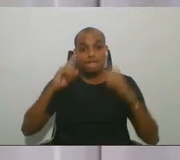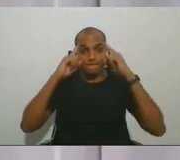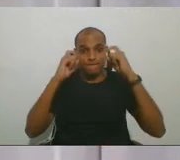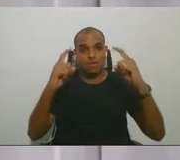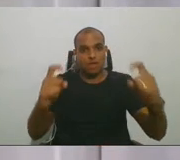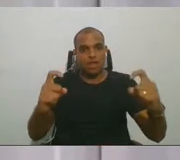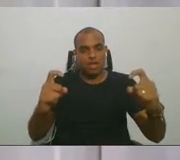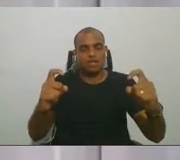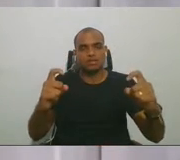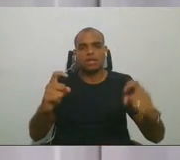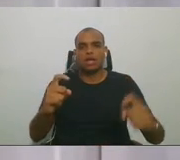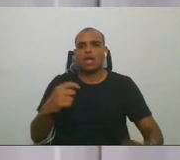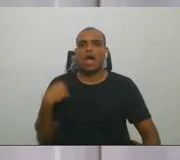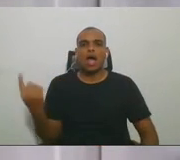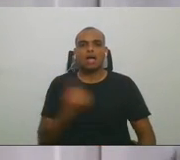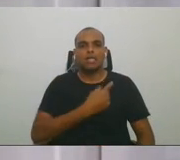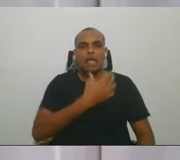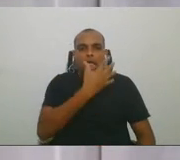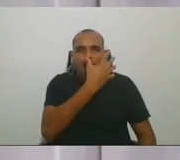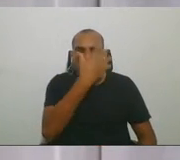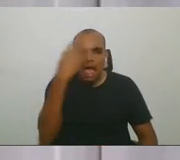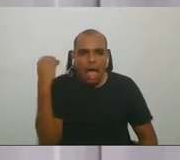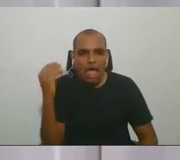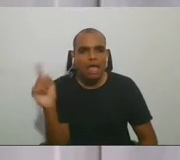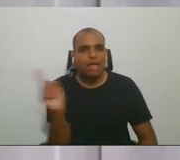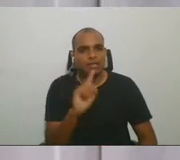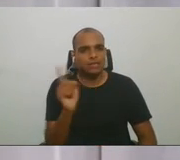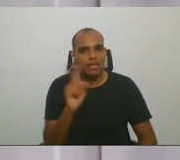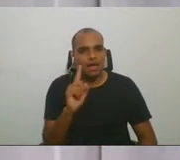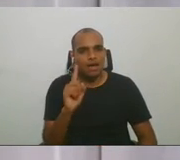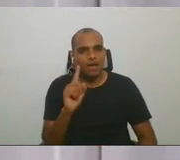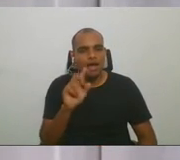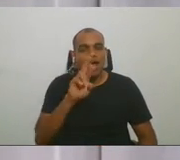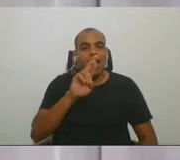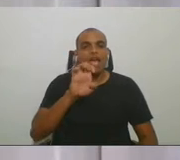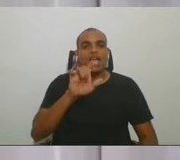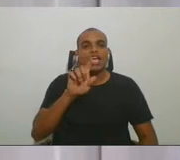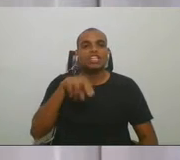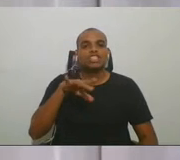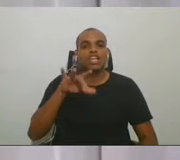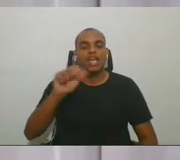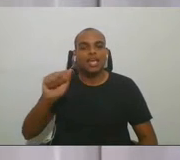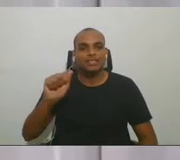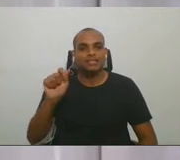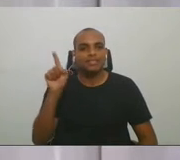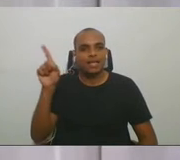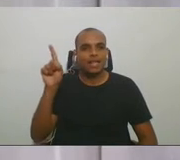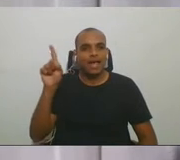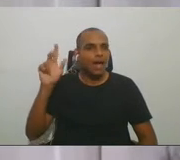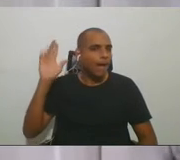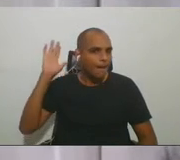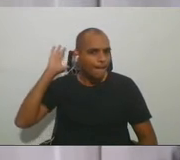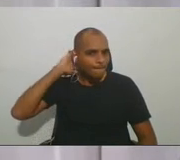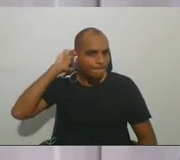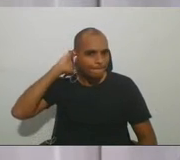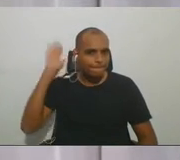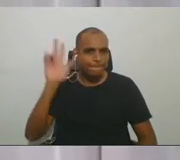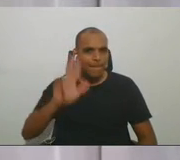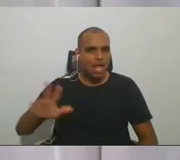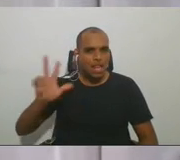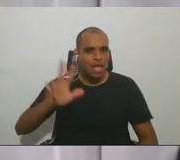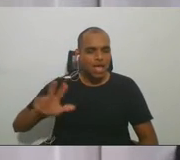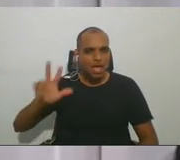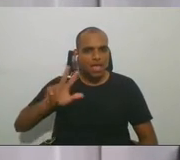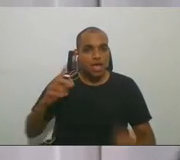violências. Não podemos esquecer a regência da contenção de Belém do Pará contra todas as formas violentas,